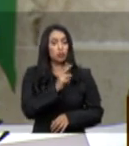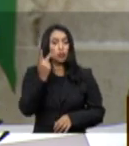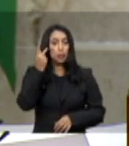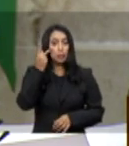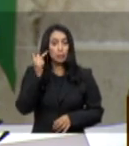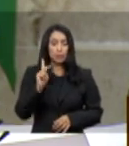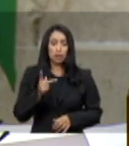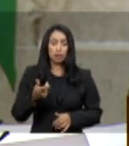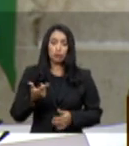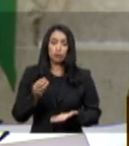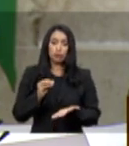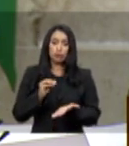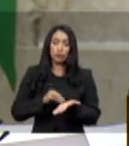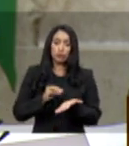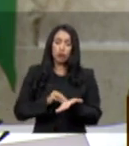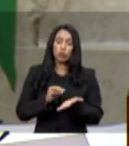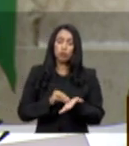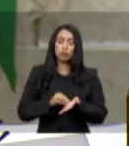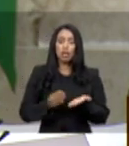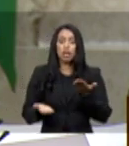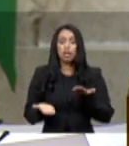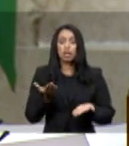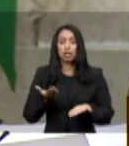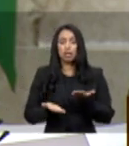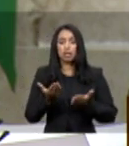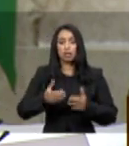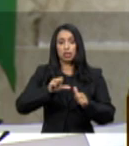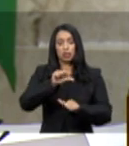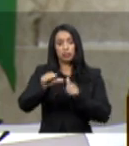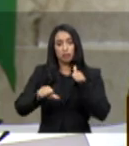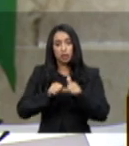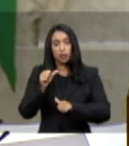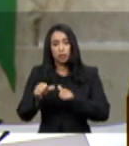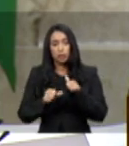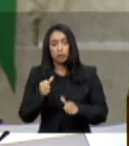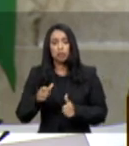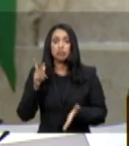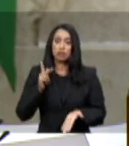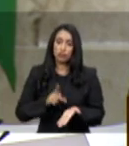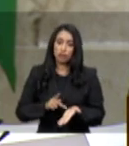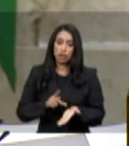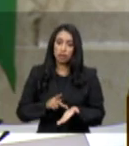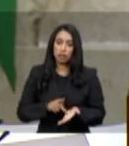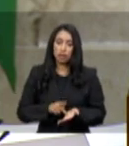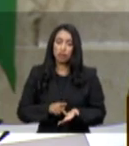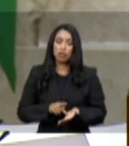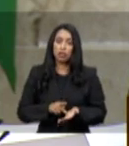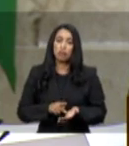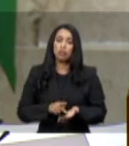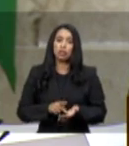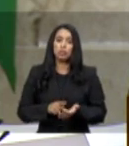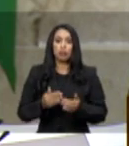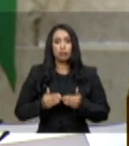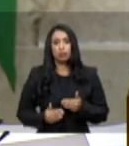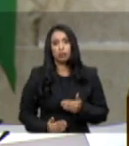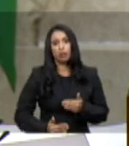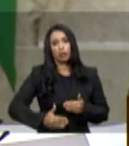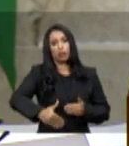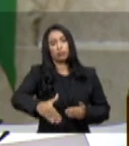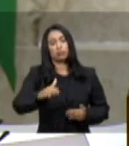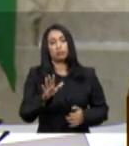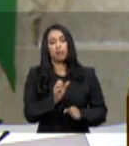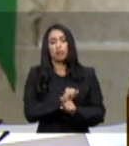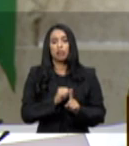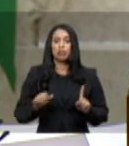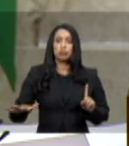o equilíbrio encontrado na mudança do o pátio das coisas para condução de toda a sociedade